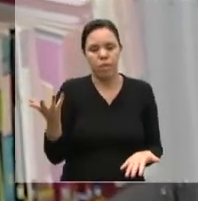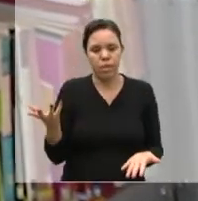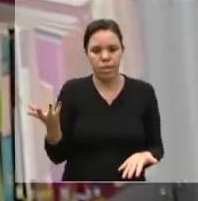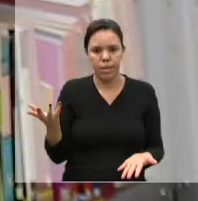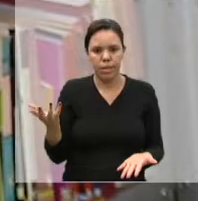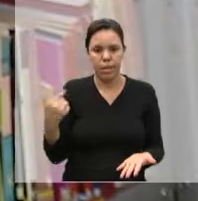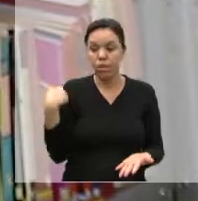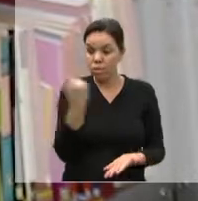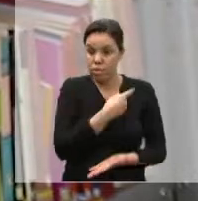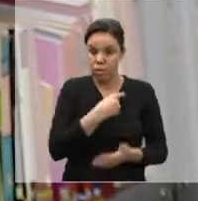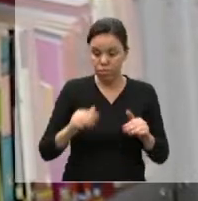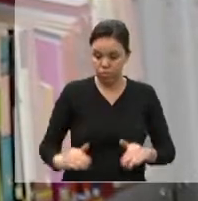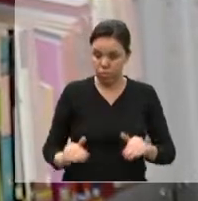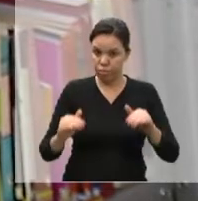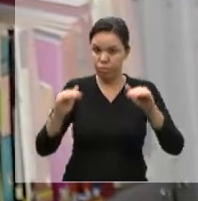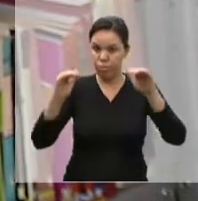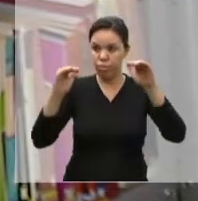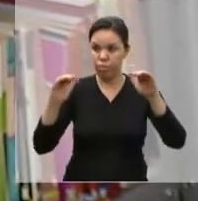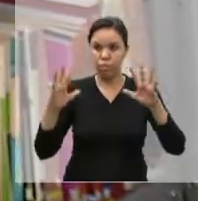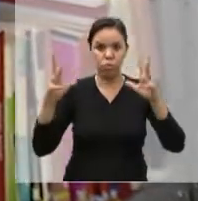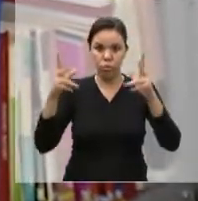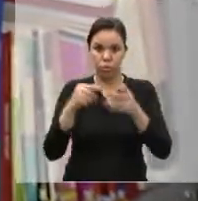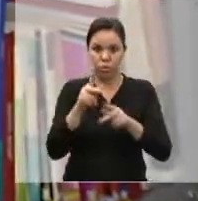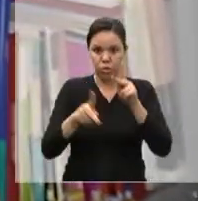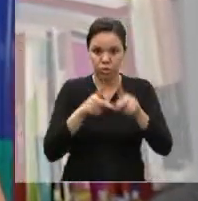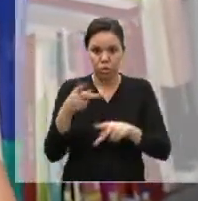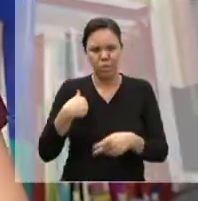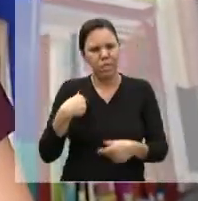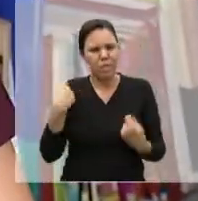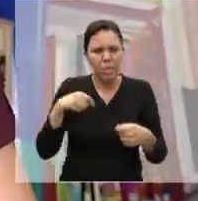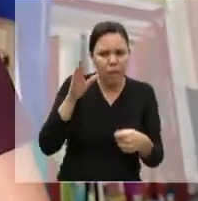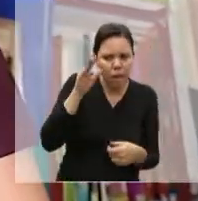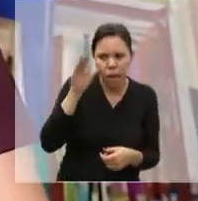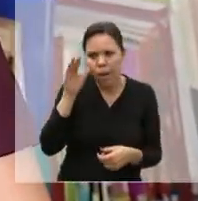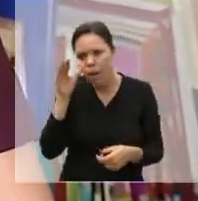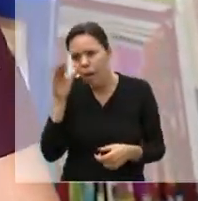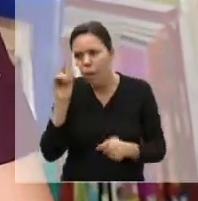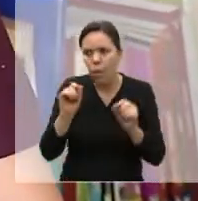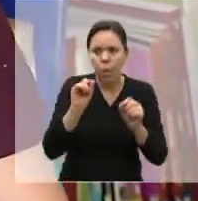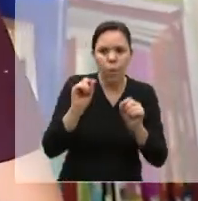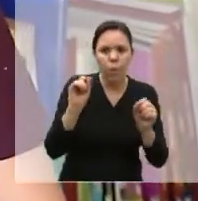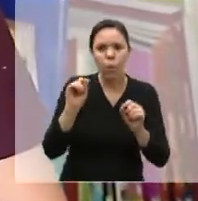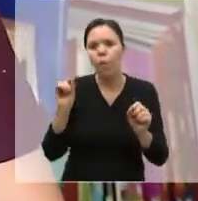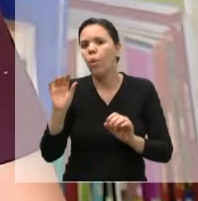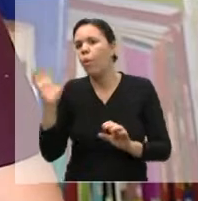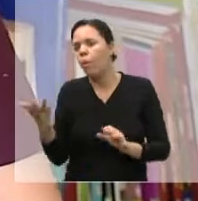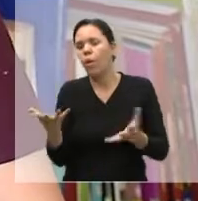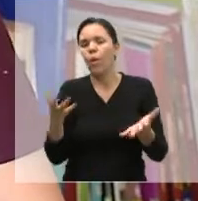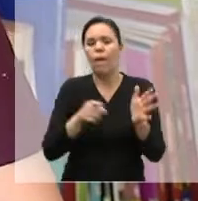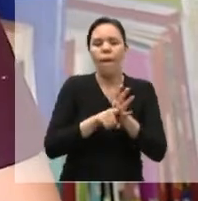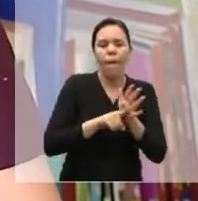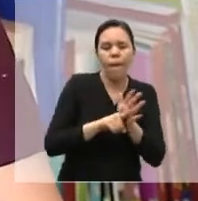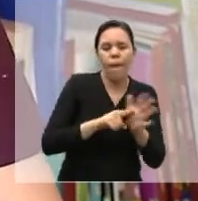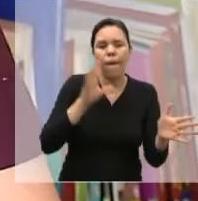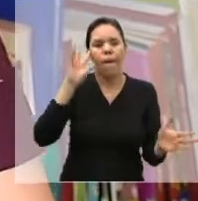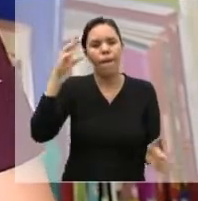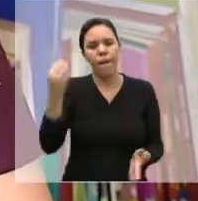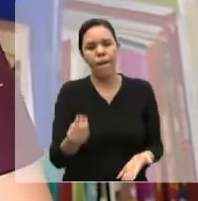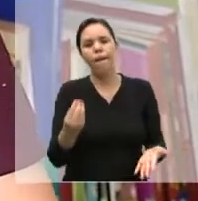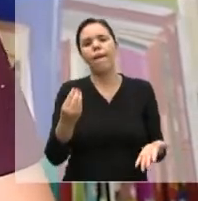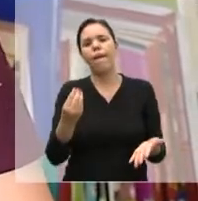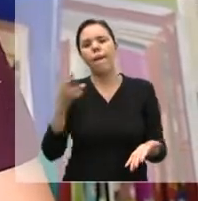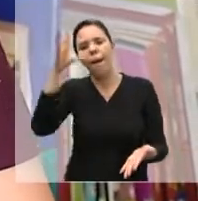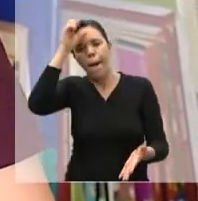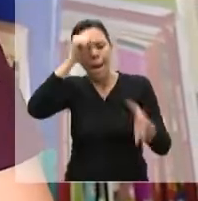Desde quando a gente é criança, na verdade, a gente tem muita curiosidade em entender tudo o que está acontecendo e em buscar conhecimento, aprender através de